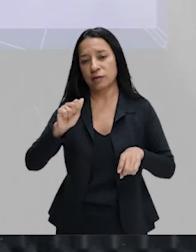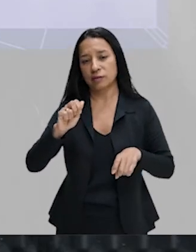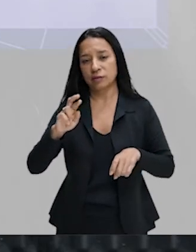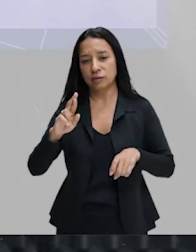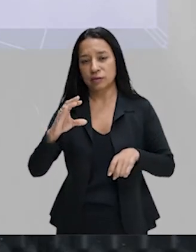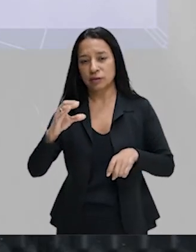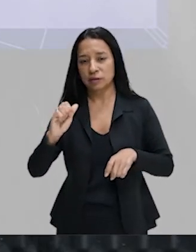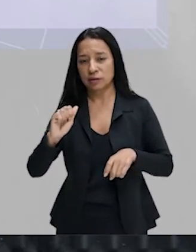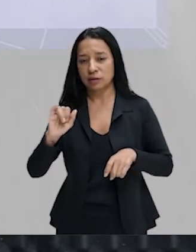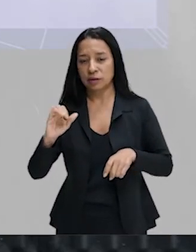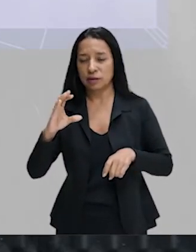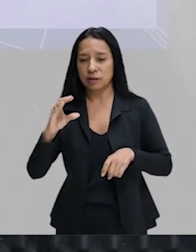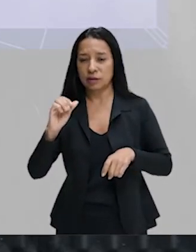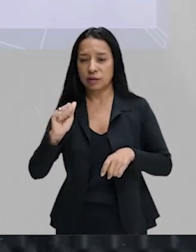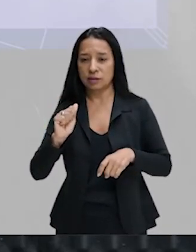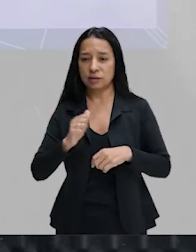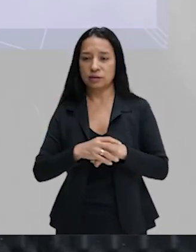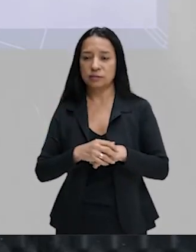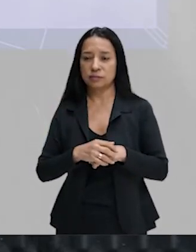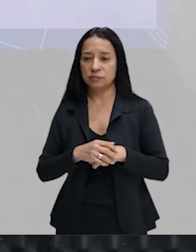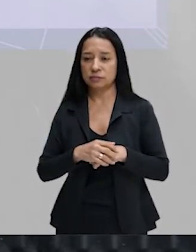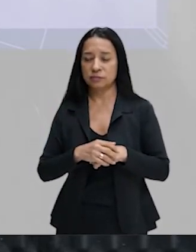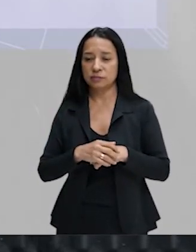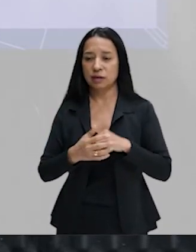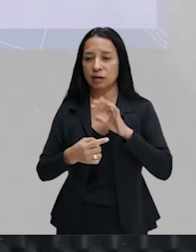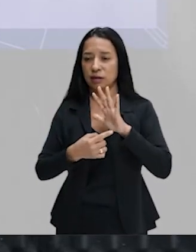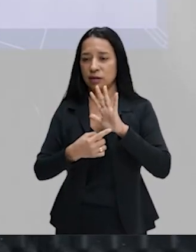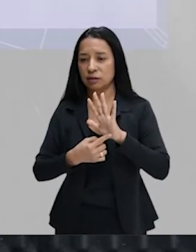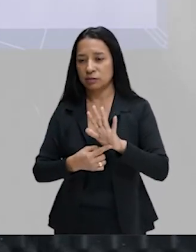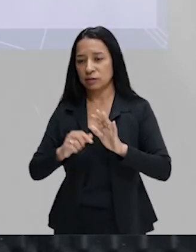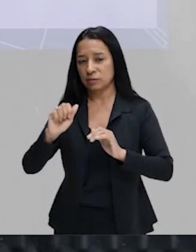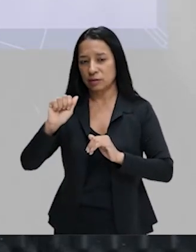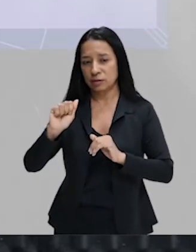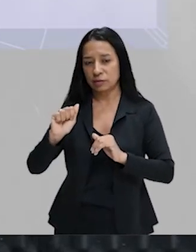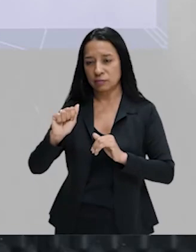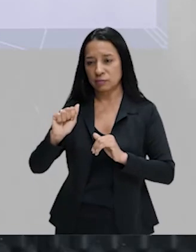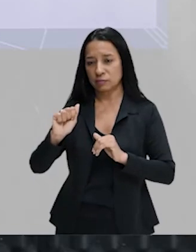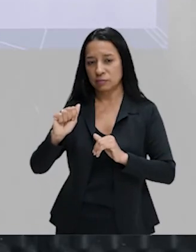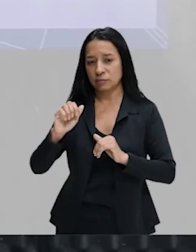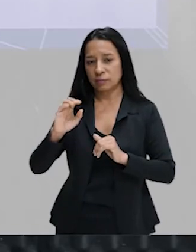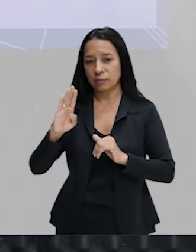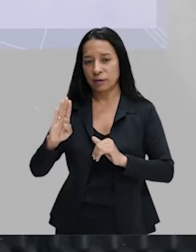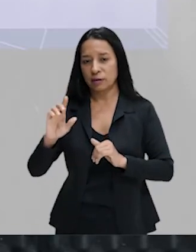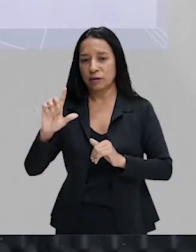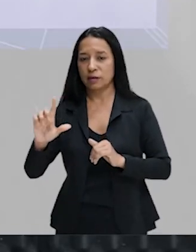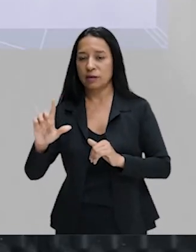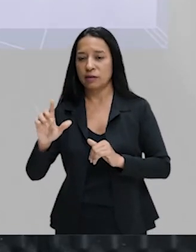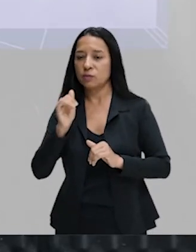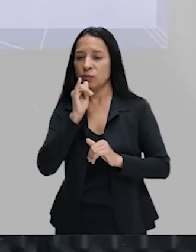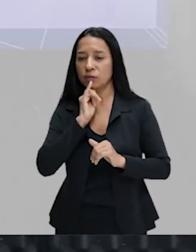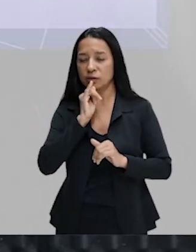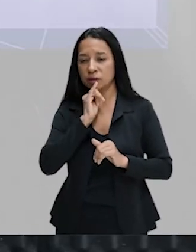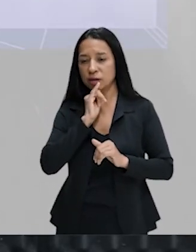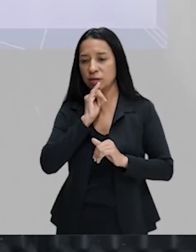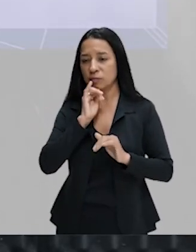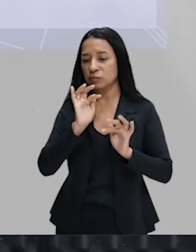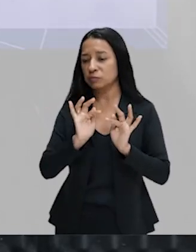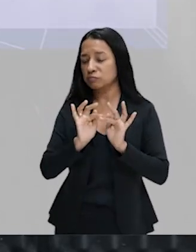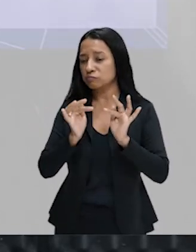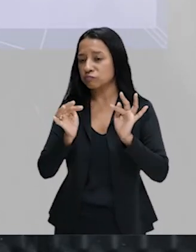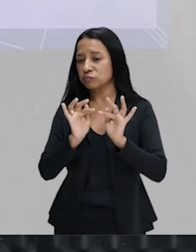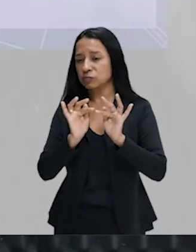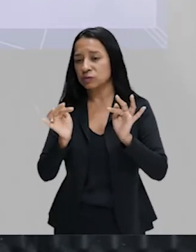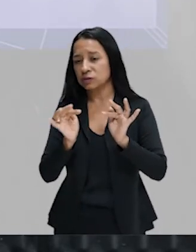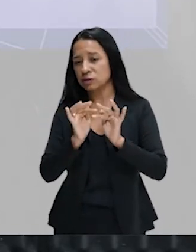ler. É listado pela Academia Brasileira de Letras como um dos exemplos mais singulares da prosa poética. Lavoura Arcaica, está aqui o